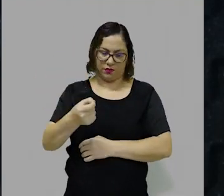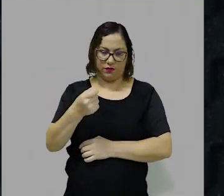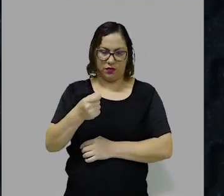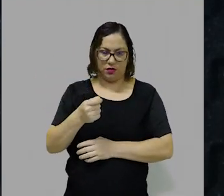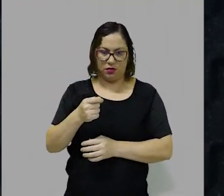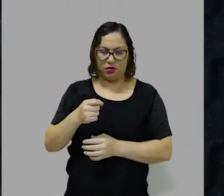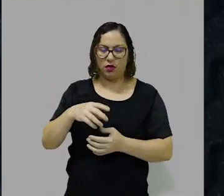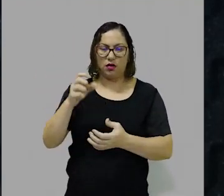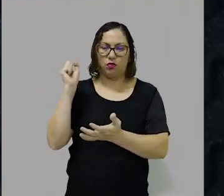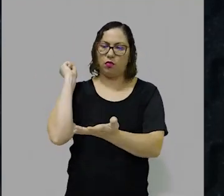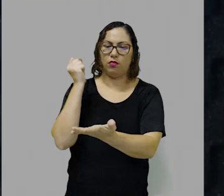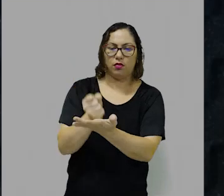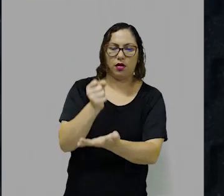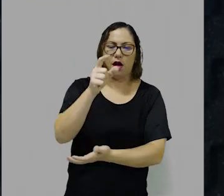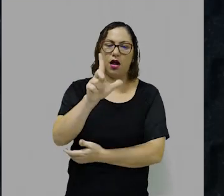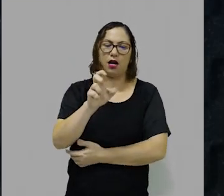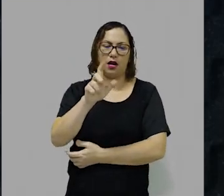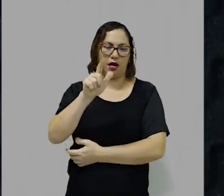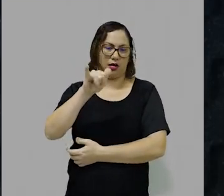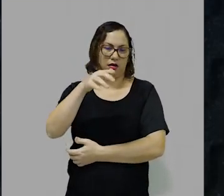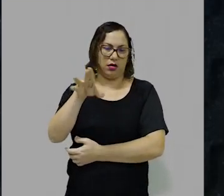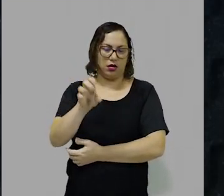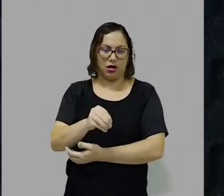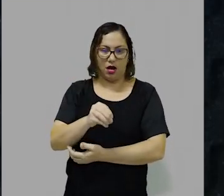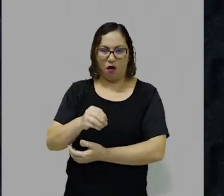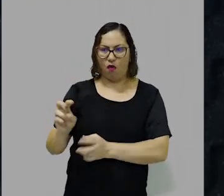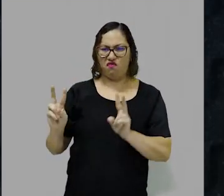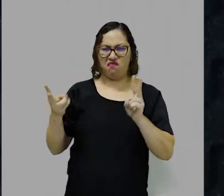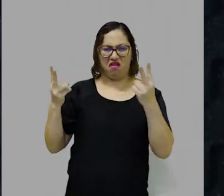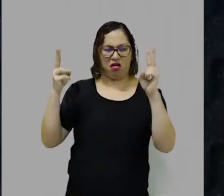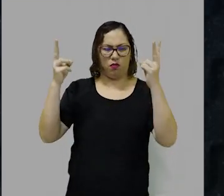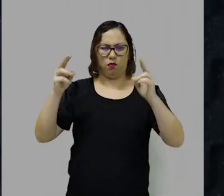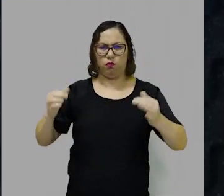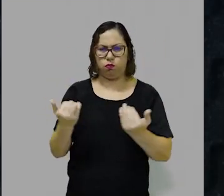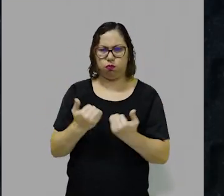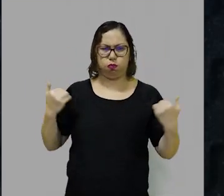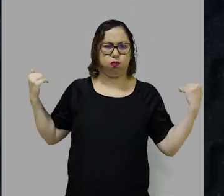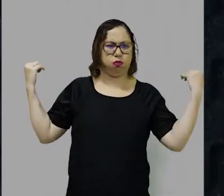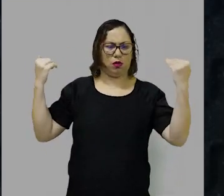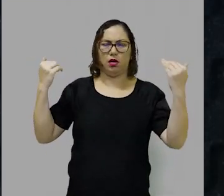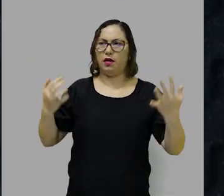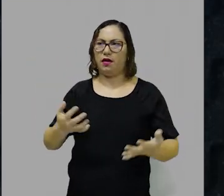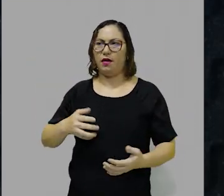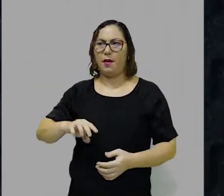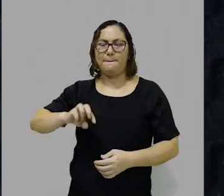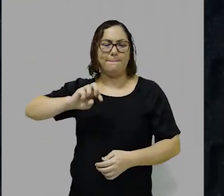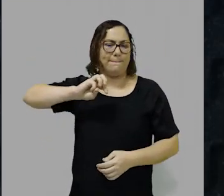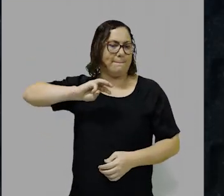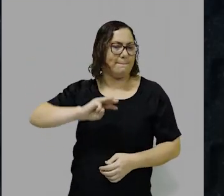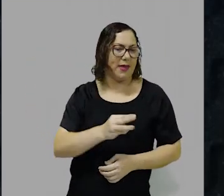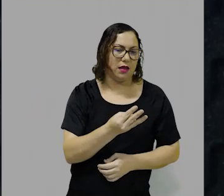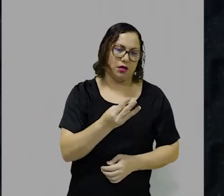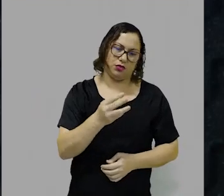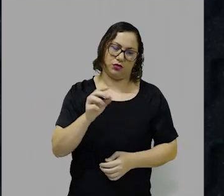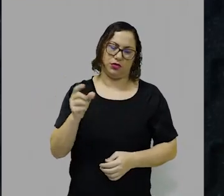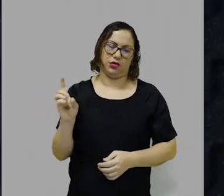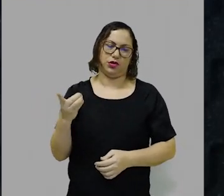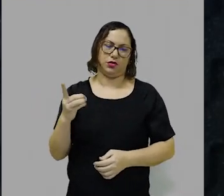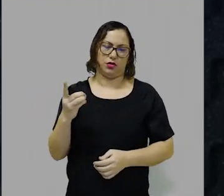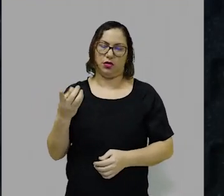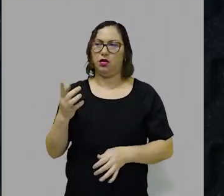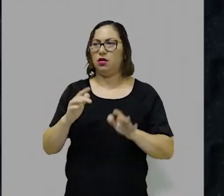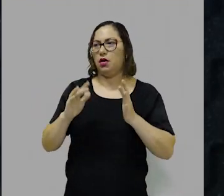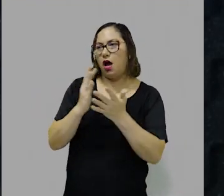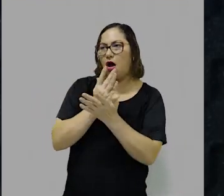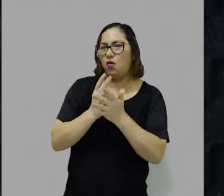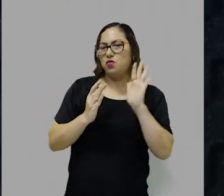dia, eles são trabalhados com valores astronômicos, 10, 15, 20 milhões de dólares. Alguns são até mais